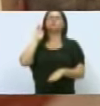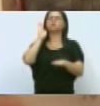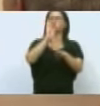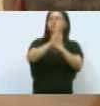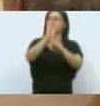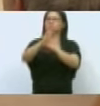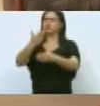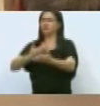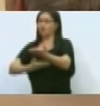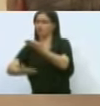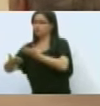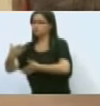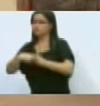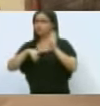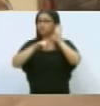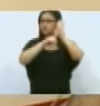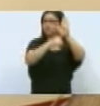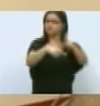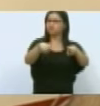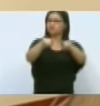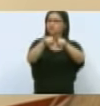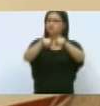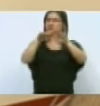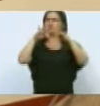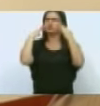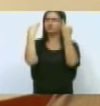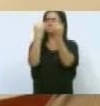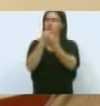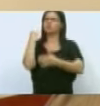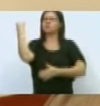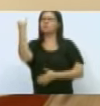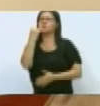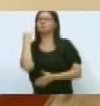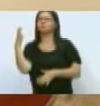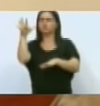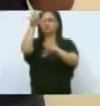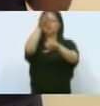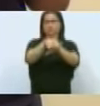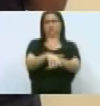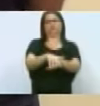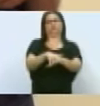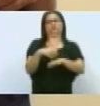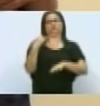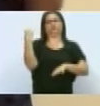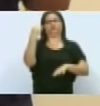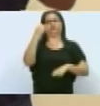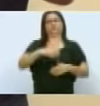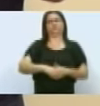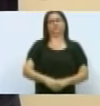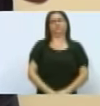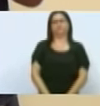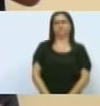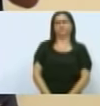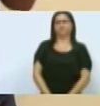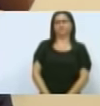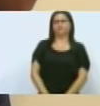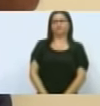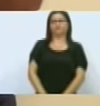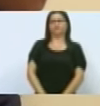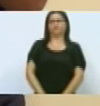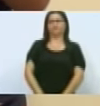mostrar para os amigos e familiares como a inclusão é importante. Precisa que todos